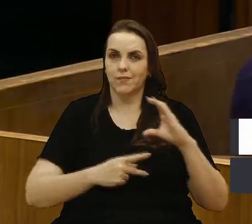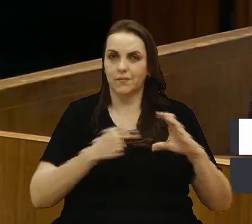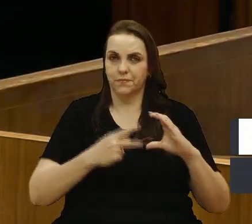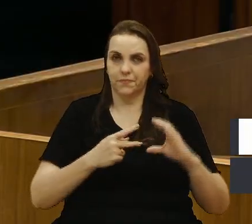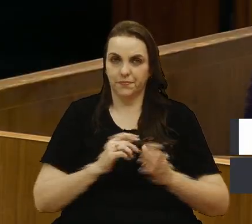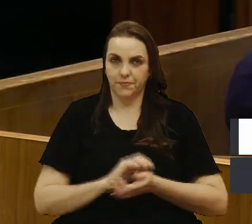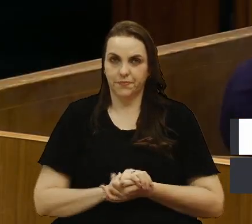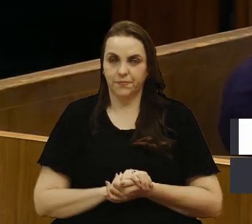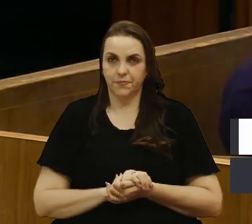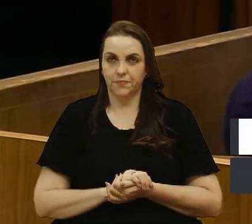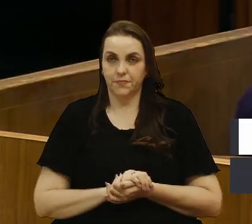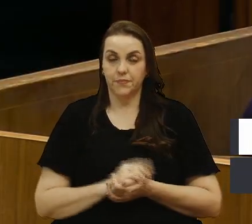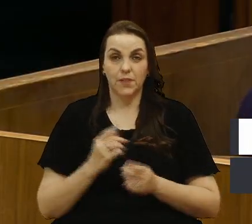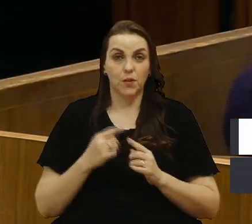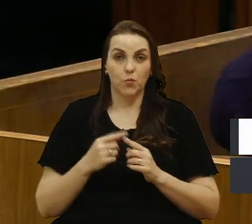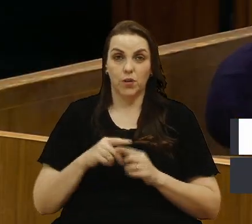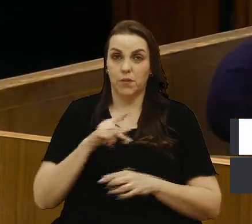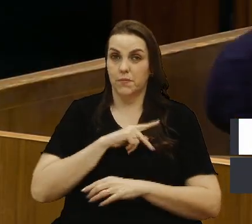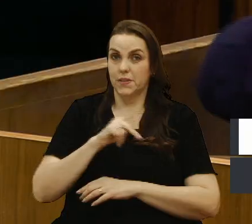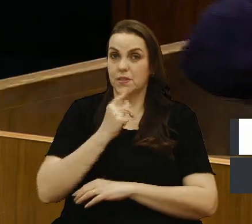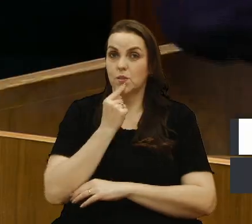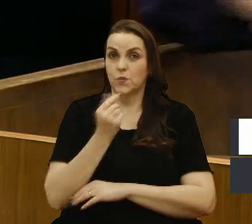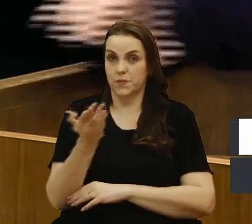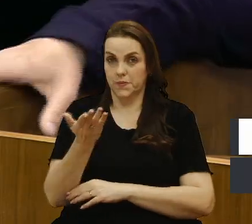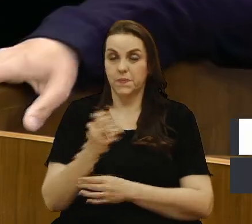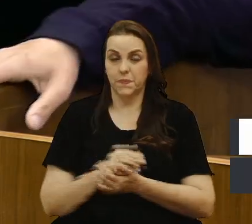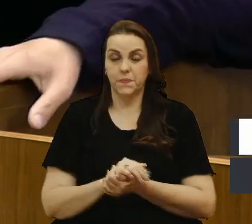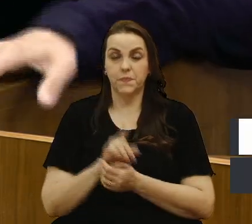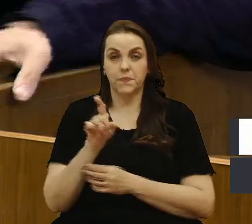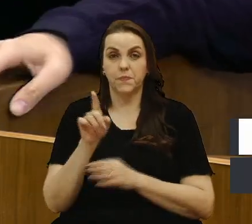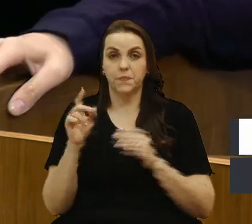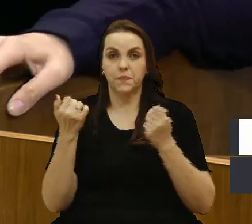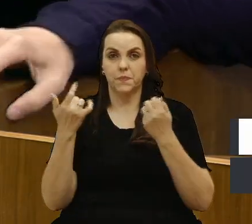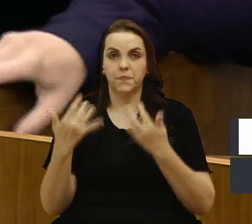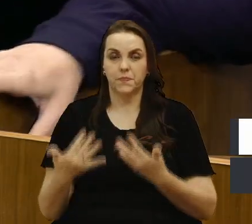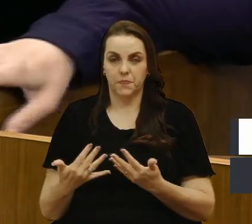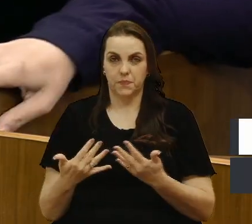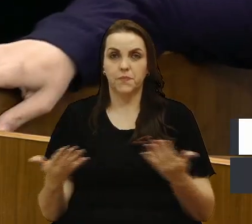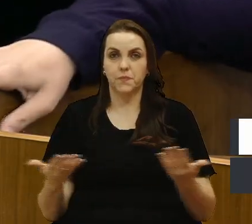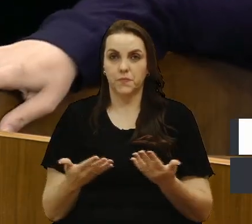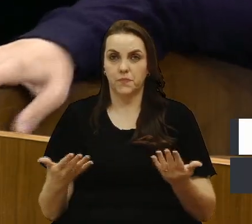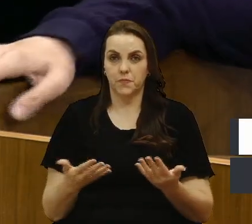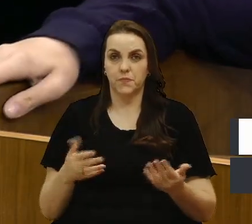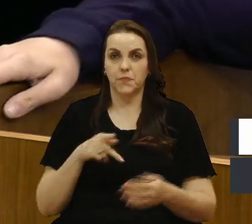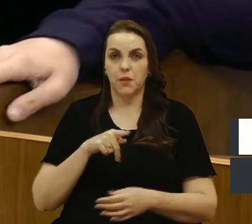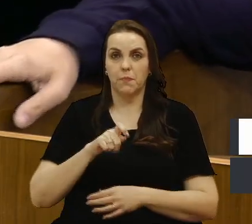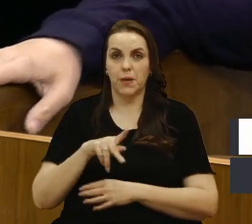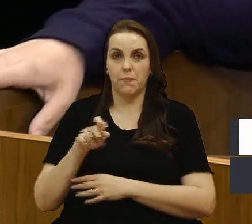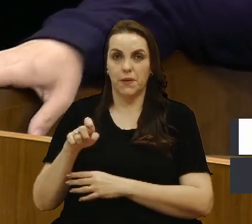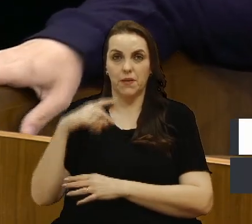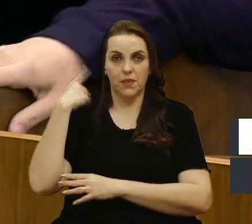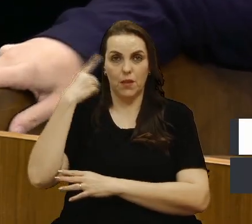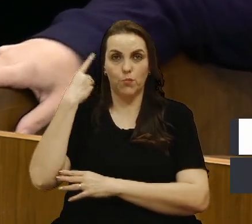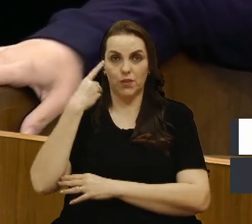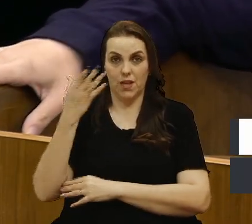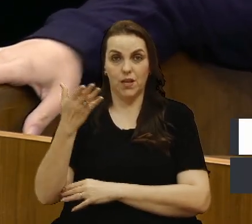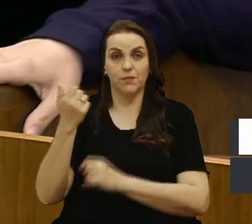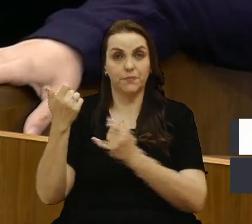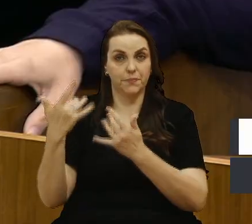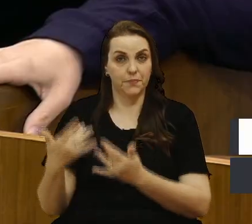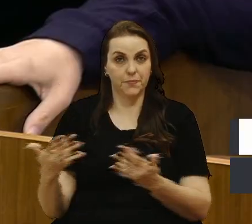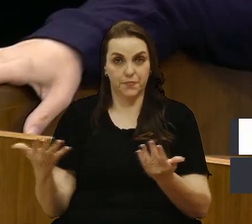Porque, presidente Ues, o senhor comentou aqui, né? E hoje, Pepe Vargas, deputado, esteve aqui falando sobre isso, acho que